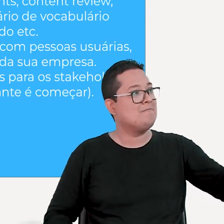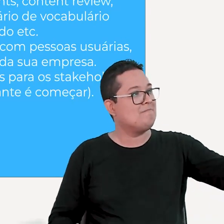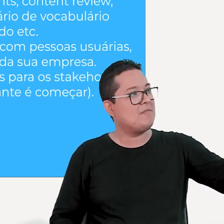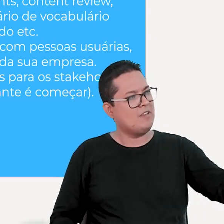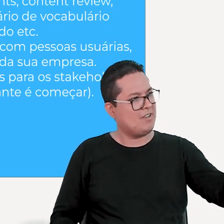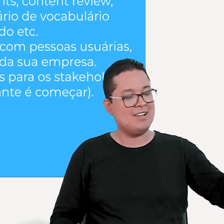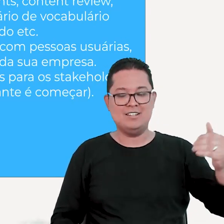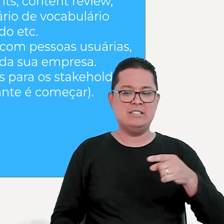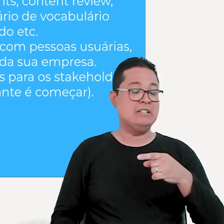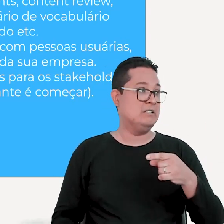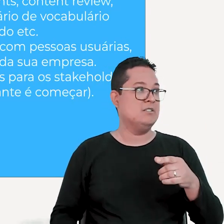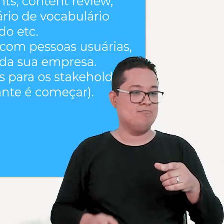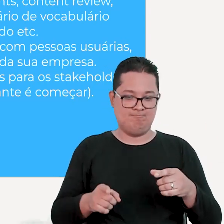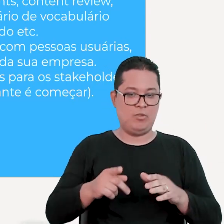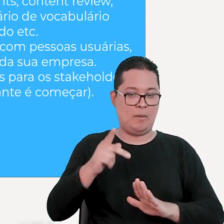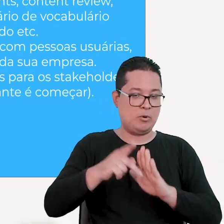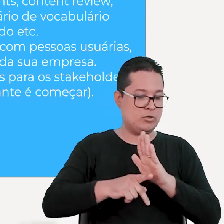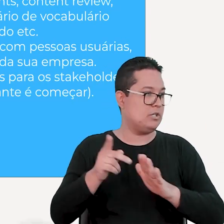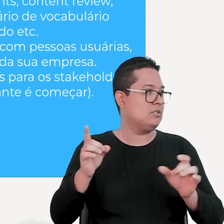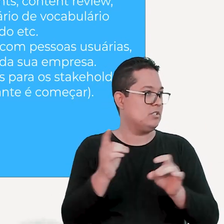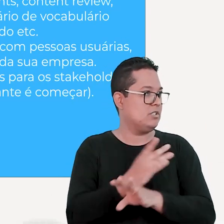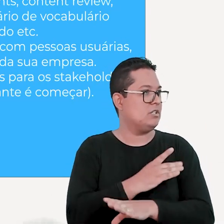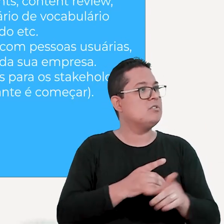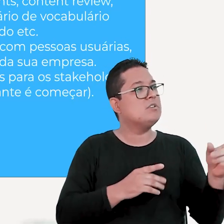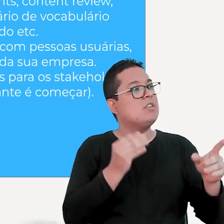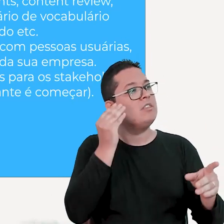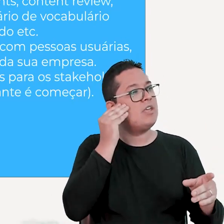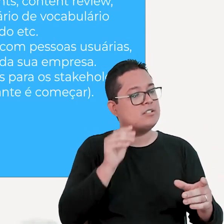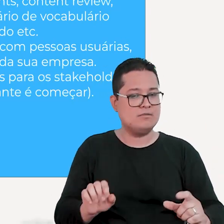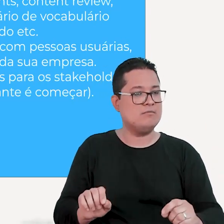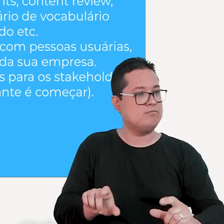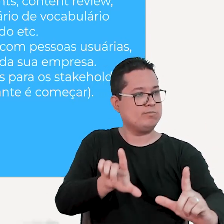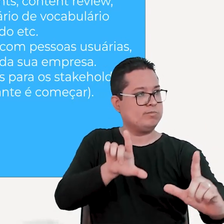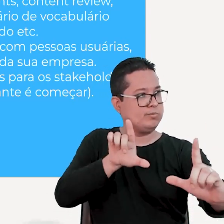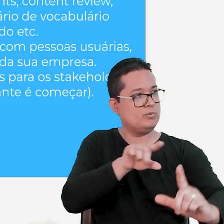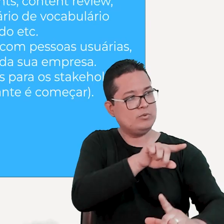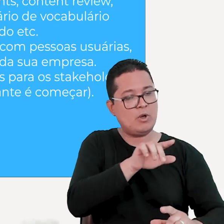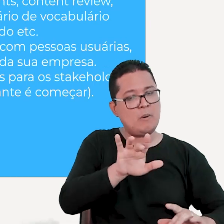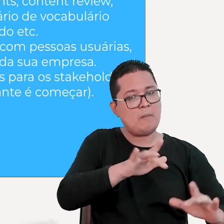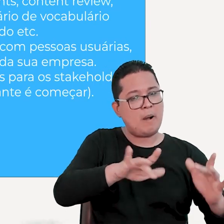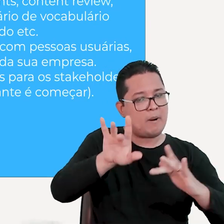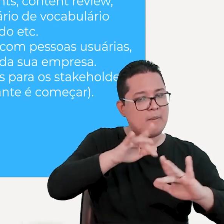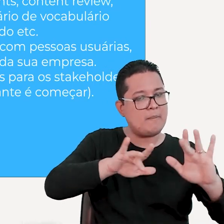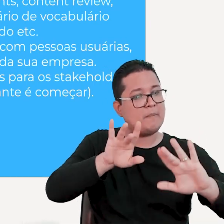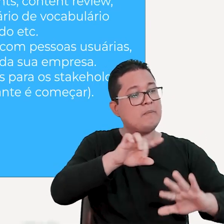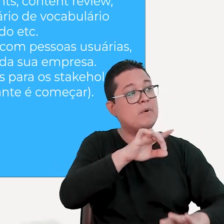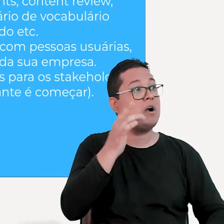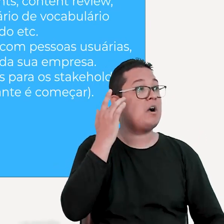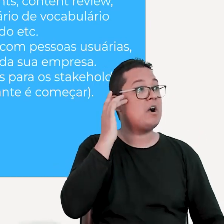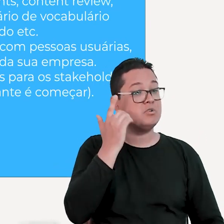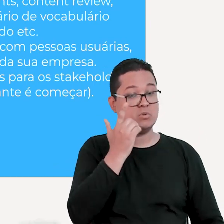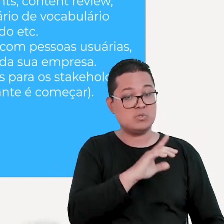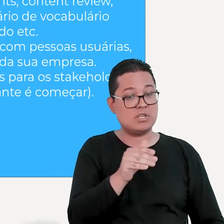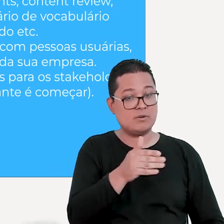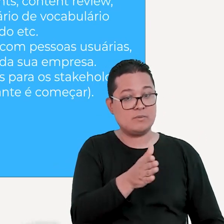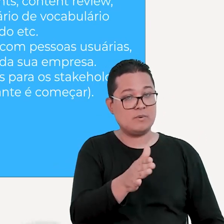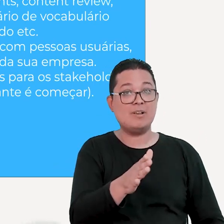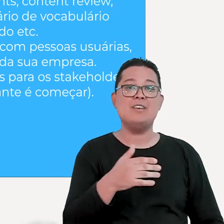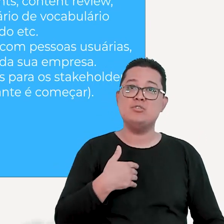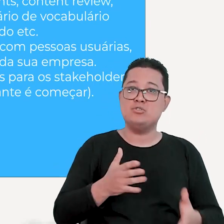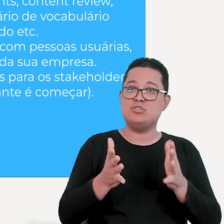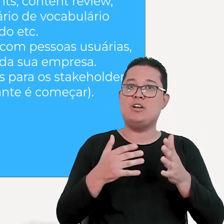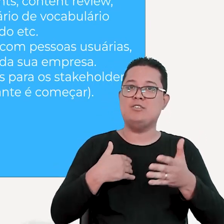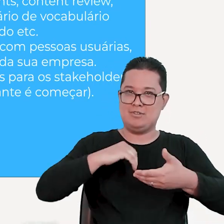entende, participar das suas dinâmicas. Eu já fiz isso com alguns produtos que eu trabalhei no Mercado Livre, funcionou, eu tive